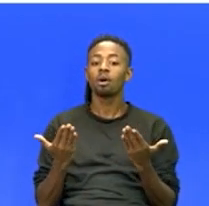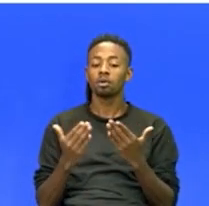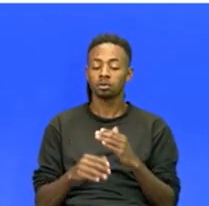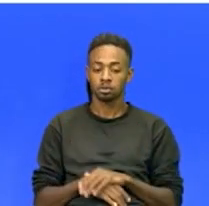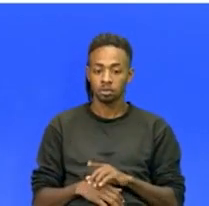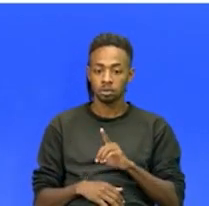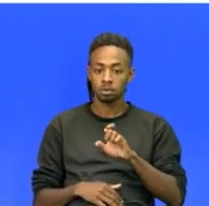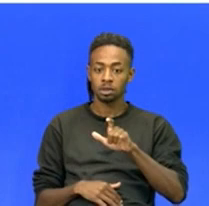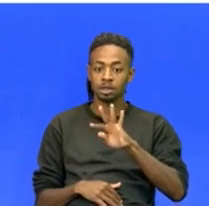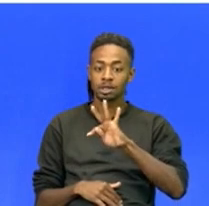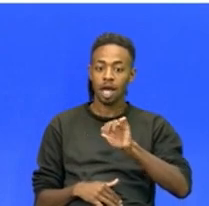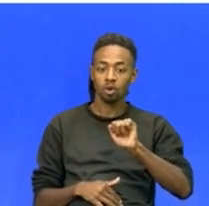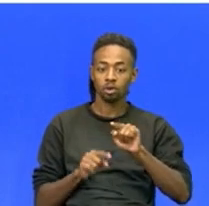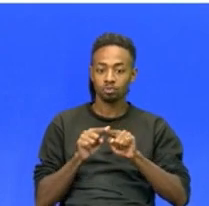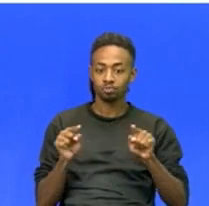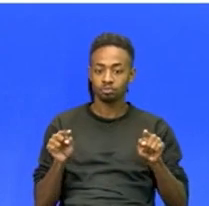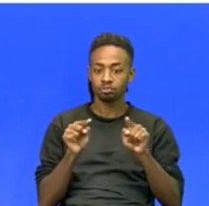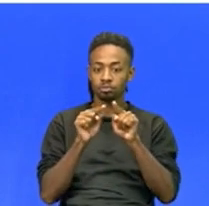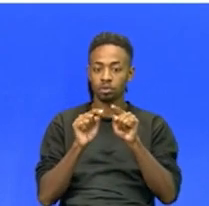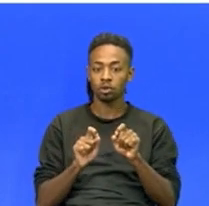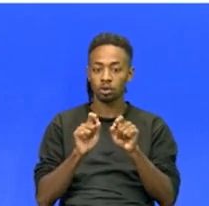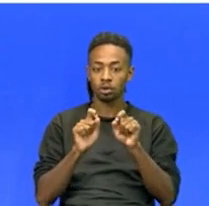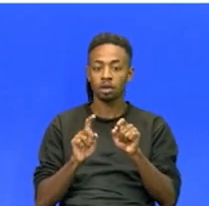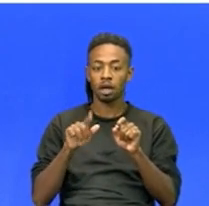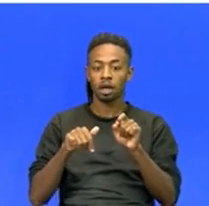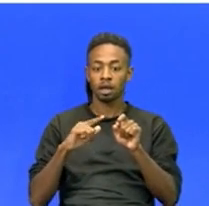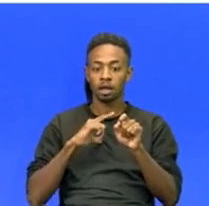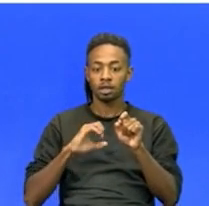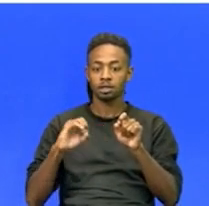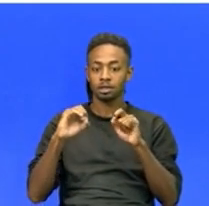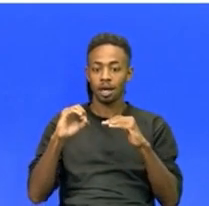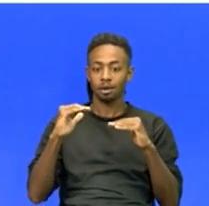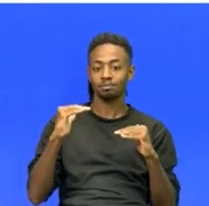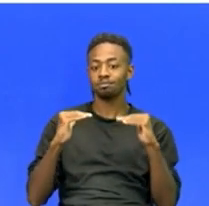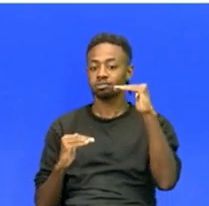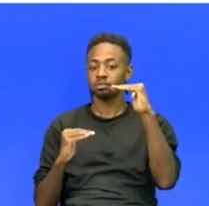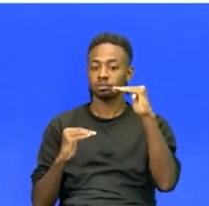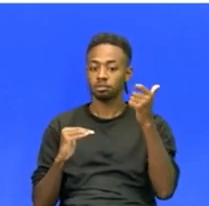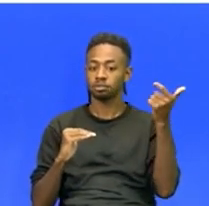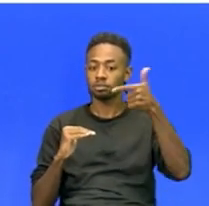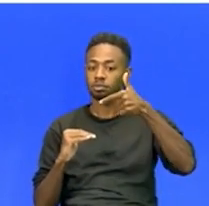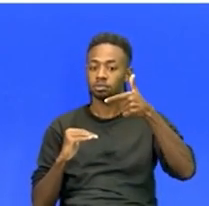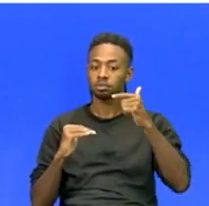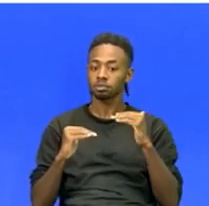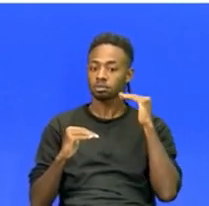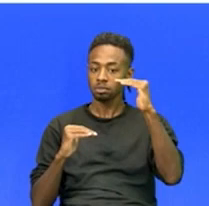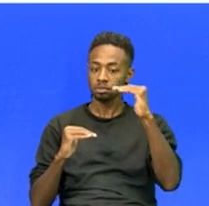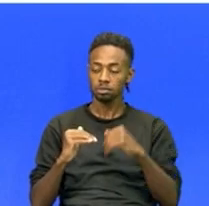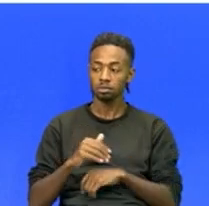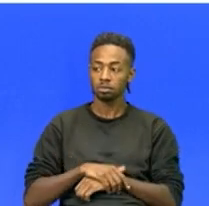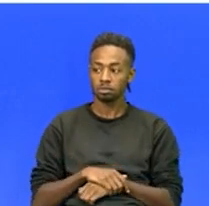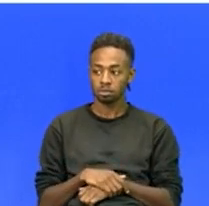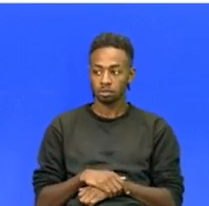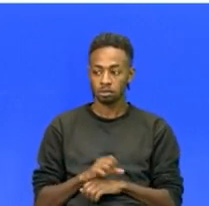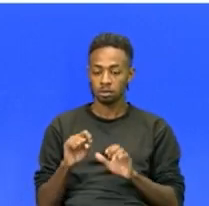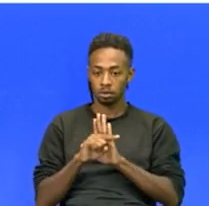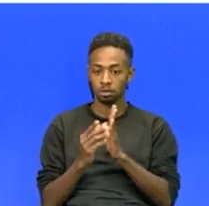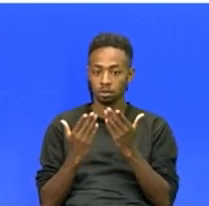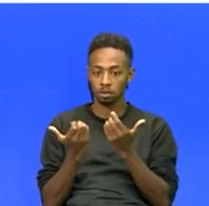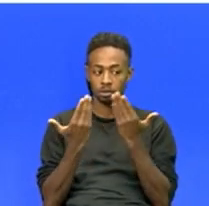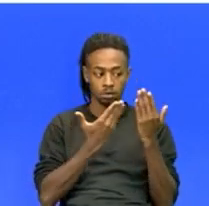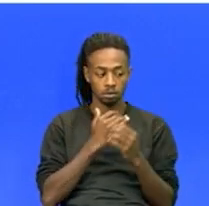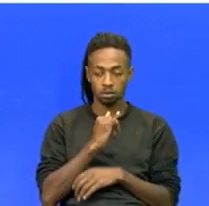delta determinante é maior que 0. Logo, é mínimo relativo, considerado.